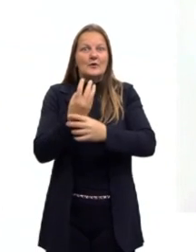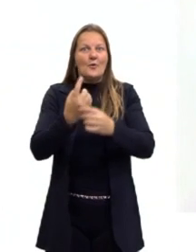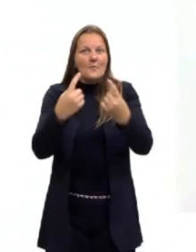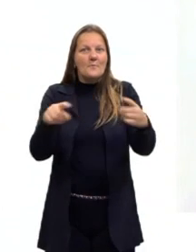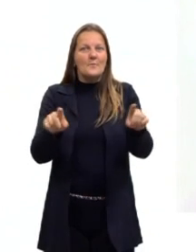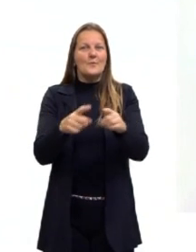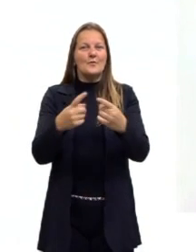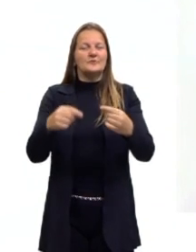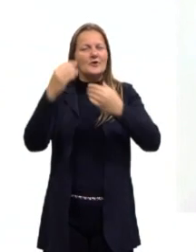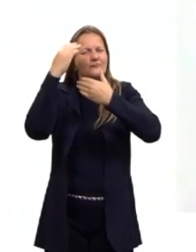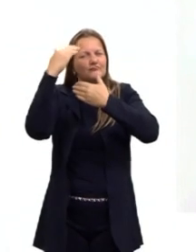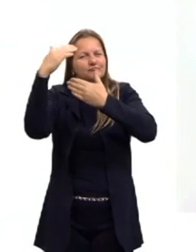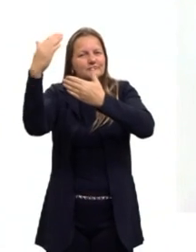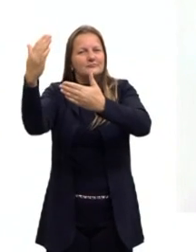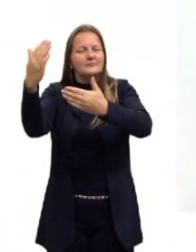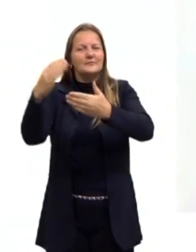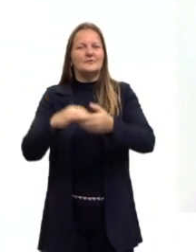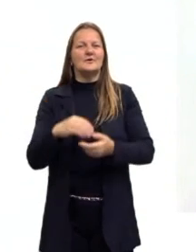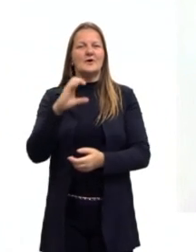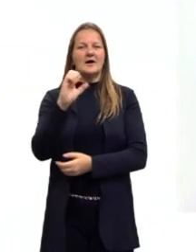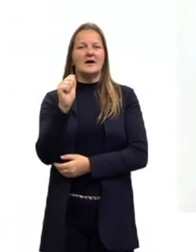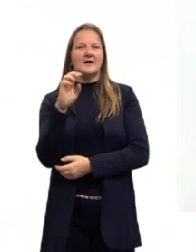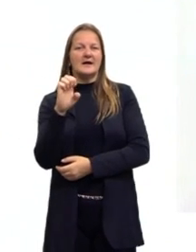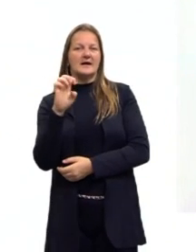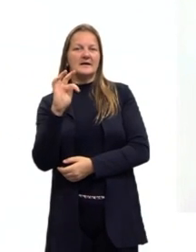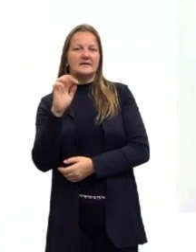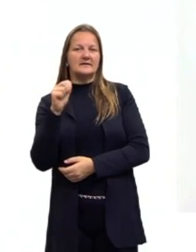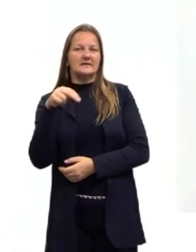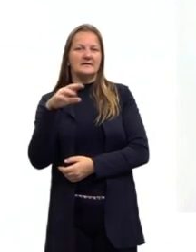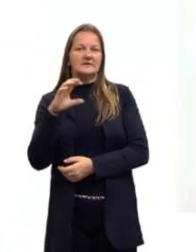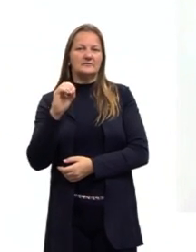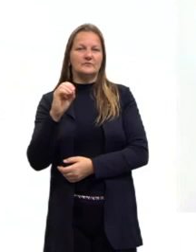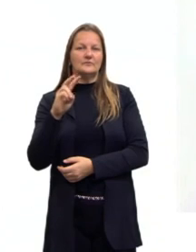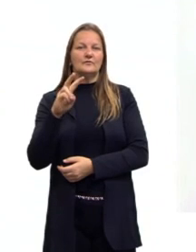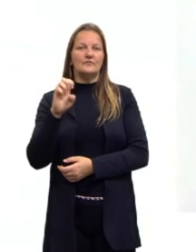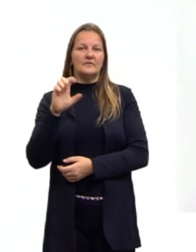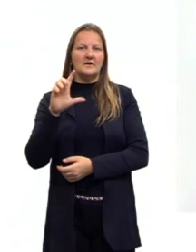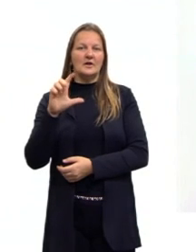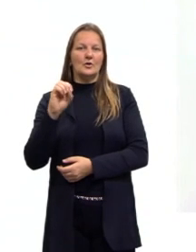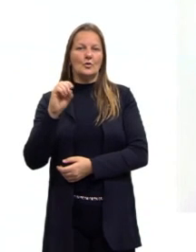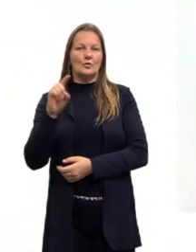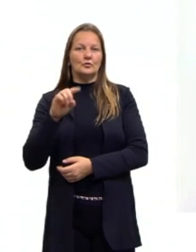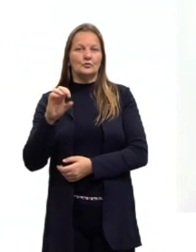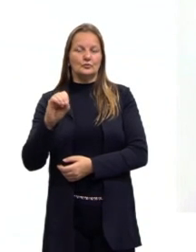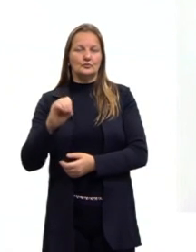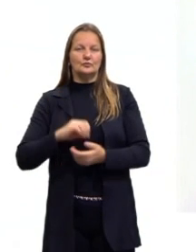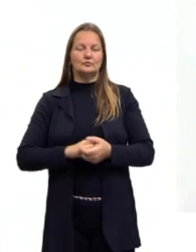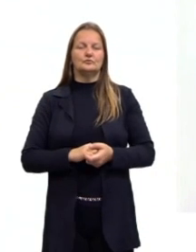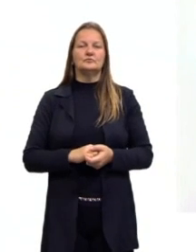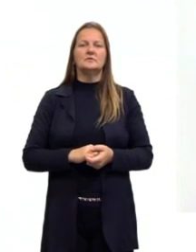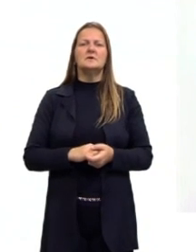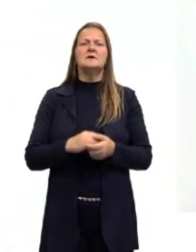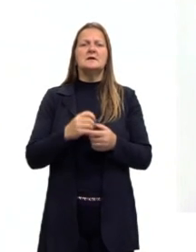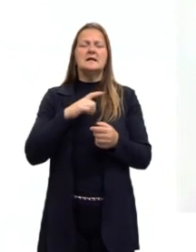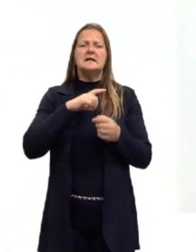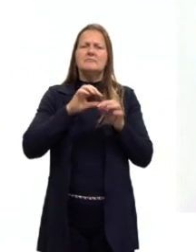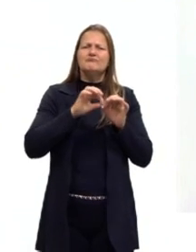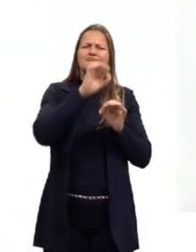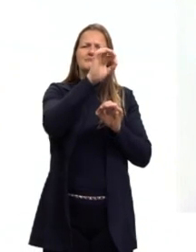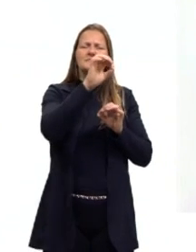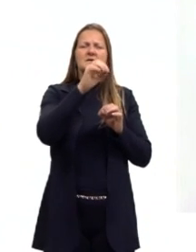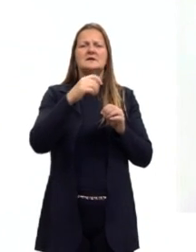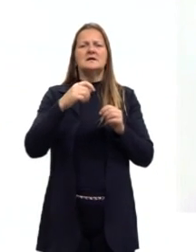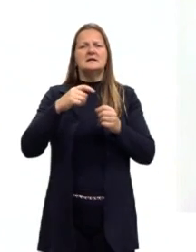em homenagem a Caetano Veloso quando Caetano Veloso estava no exílio em Londres